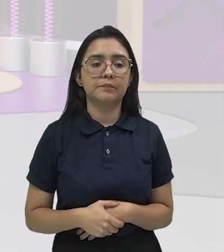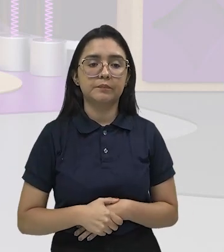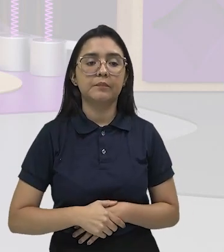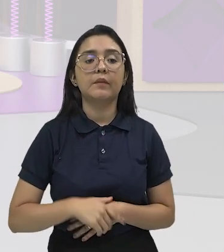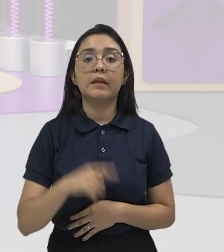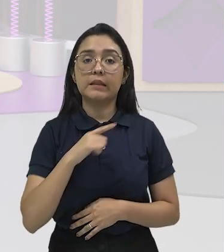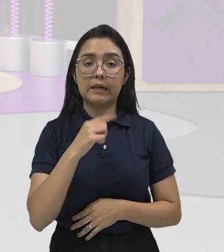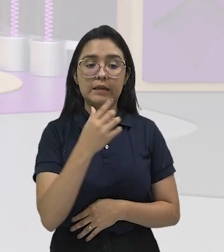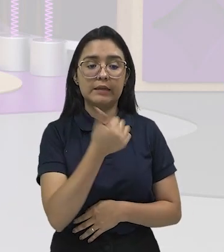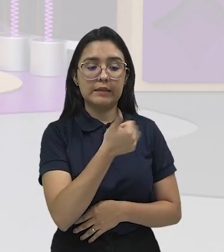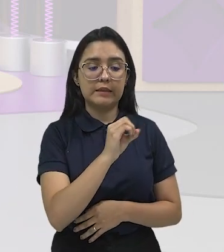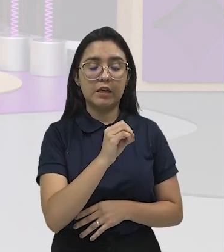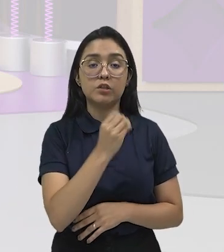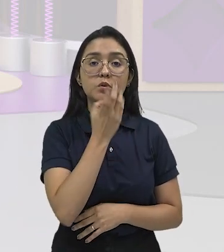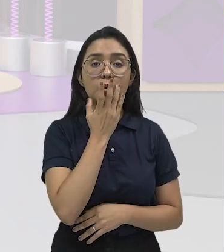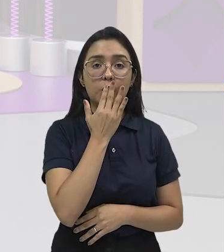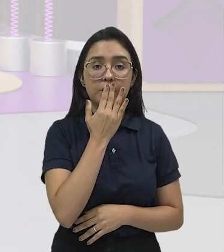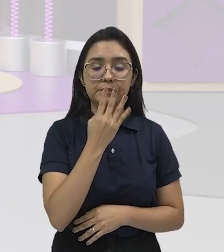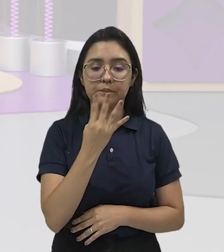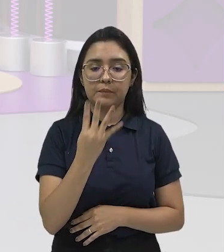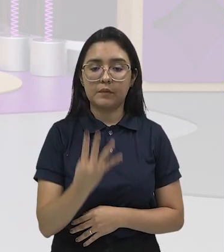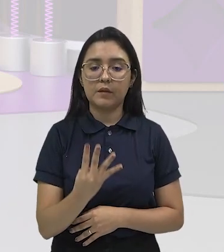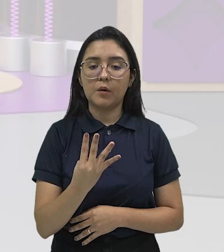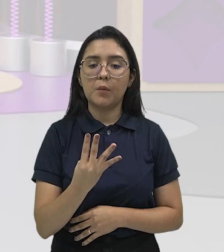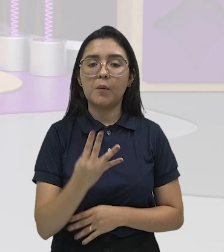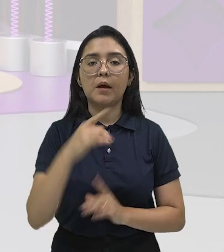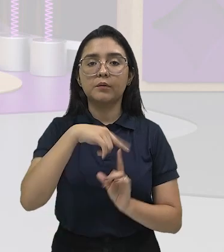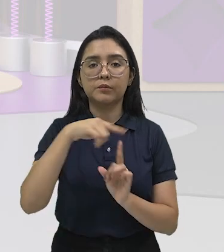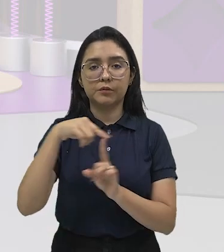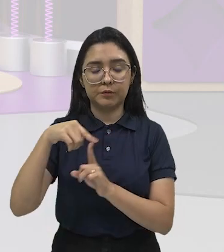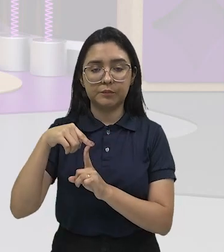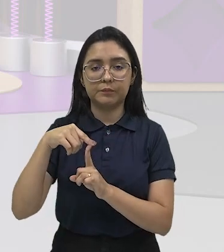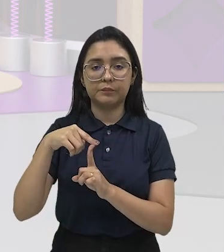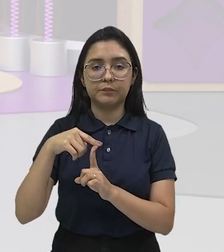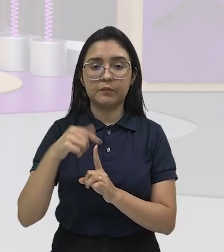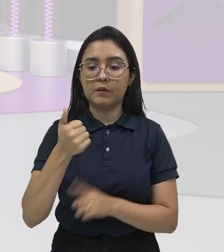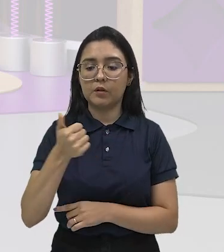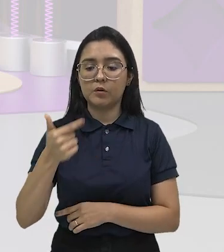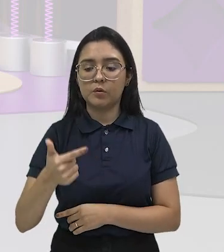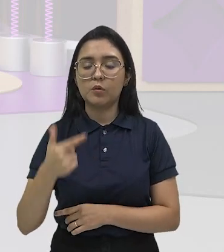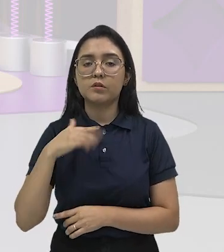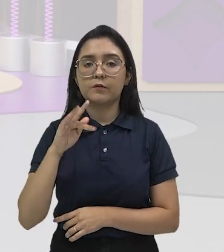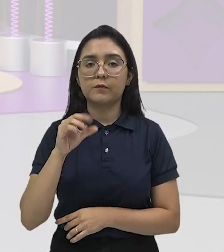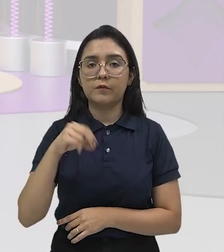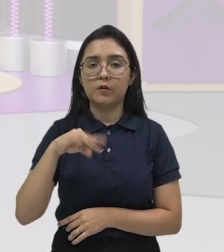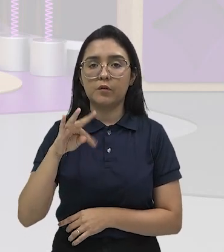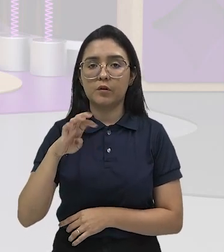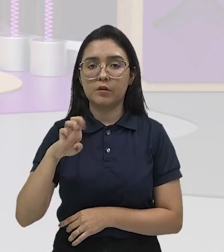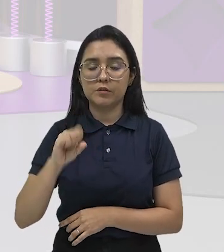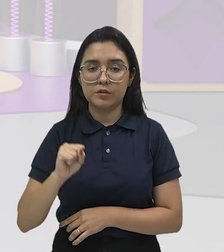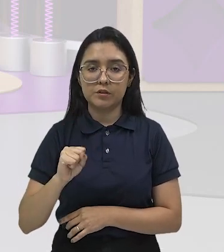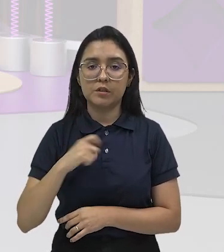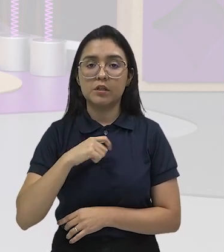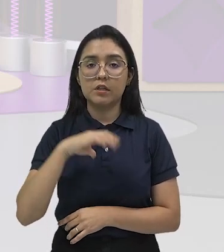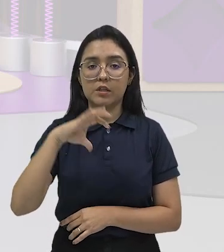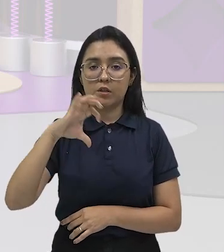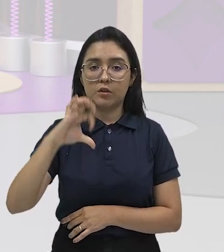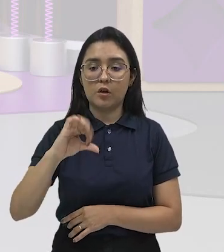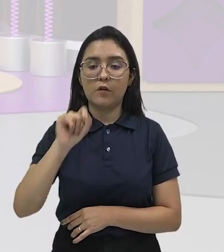10 cores, 4 padrões, 12 fontes e